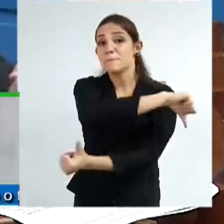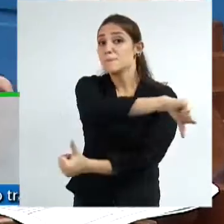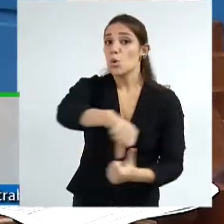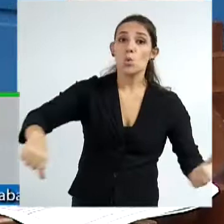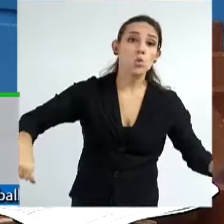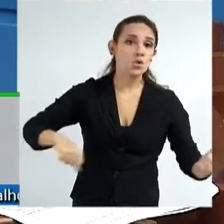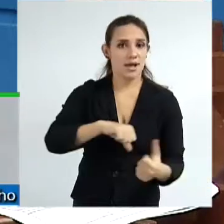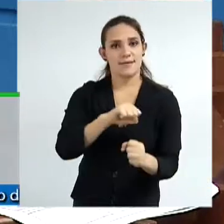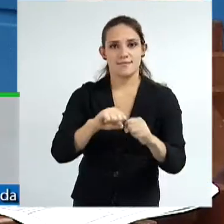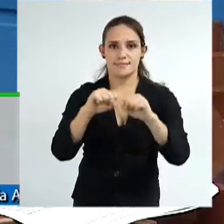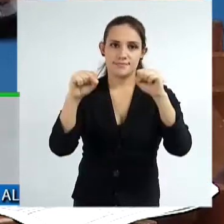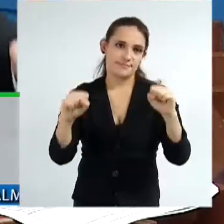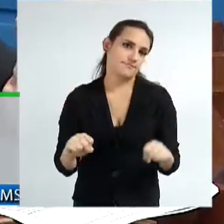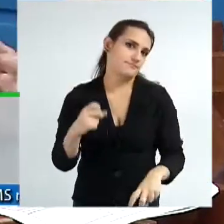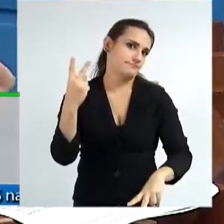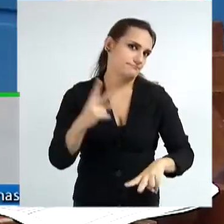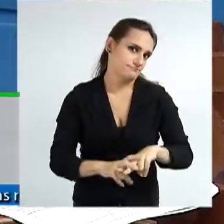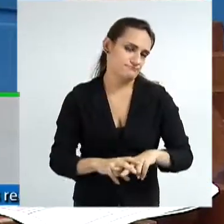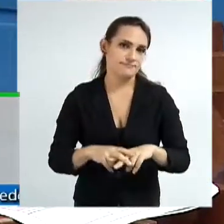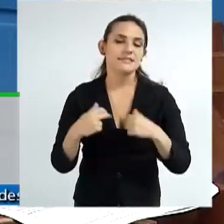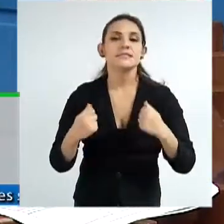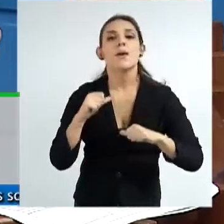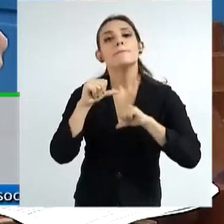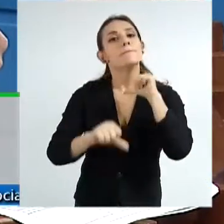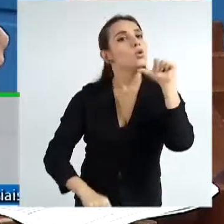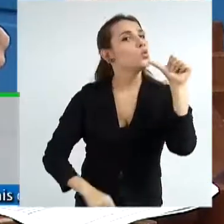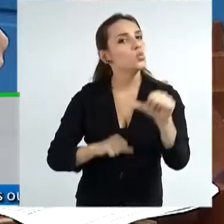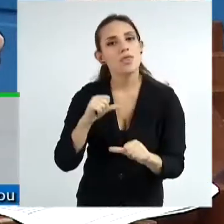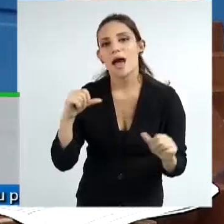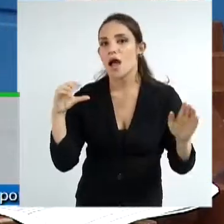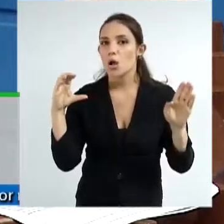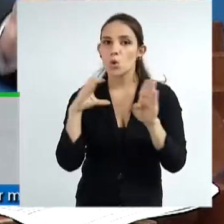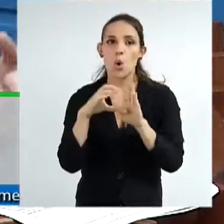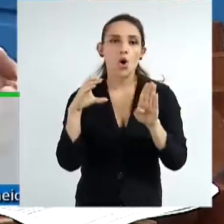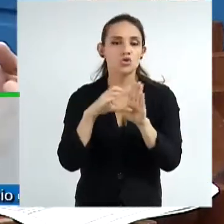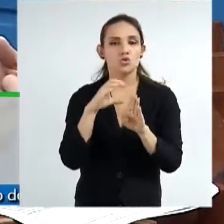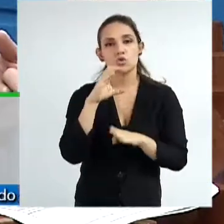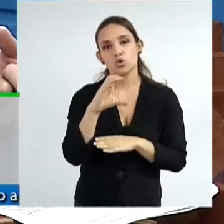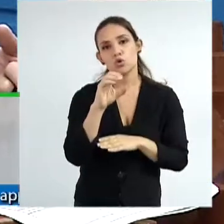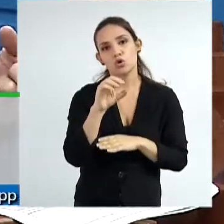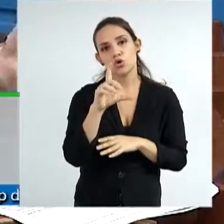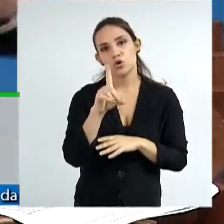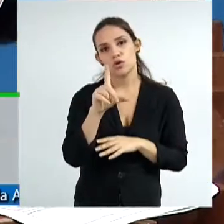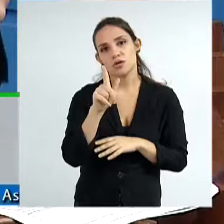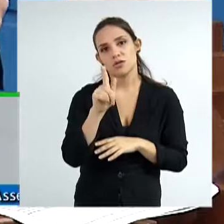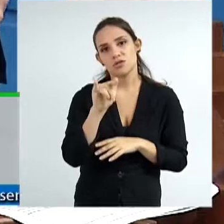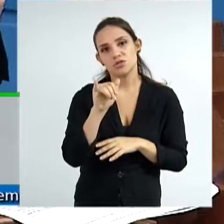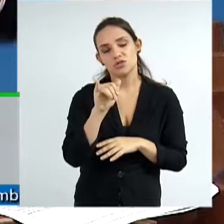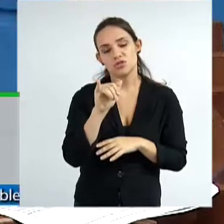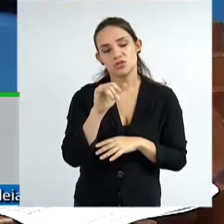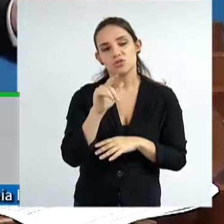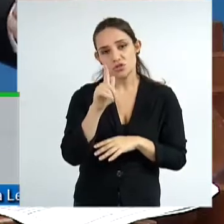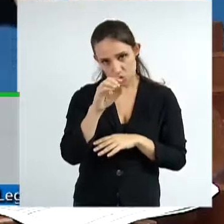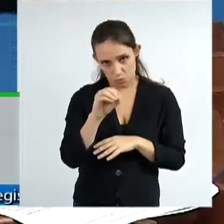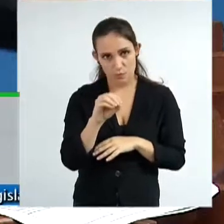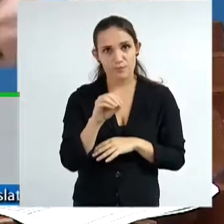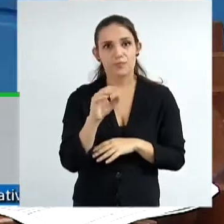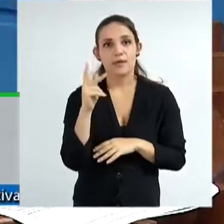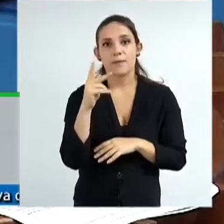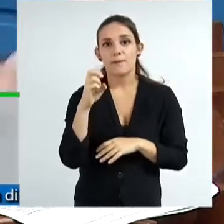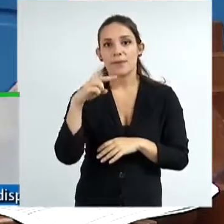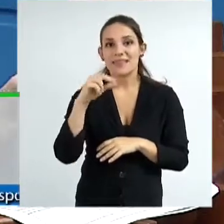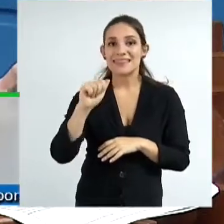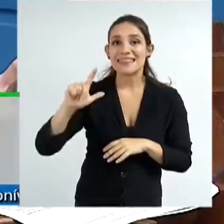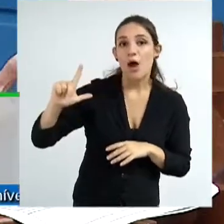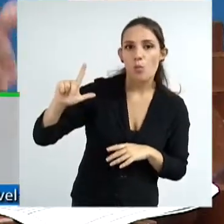sistema prisional, do Código Penal, não só para aumentar penas, mas também para ver de que forma nós